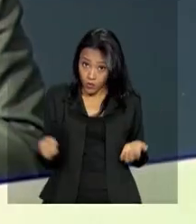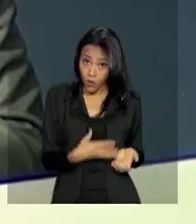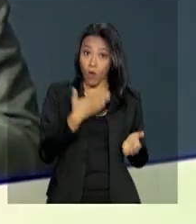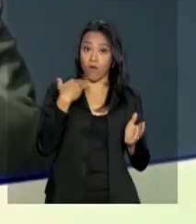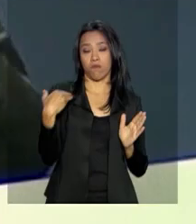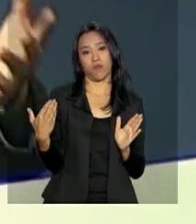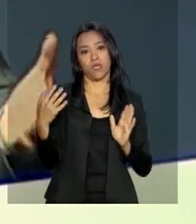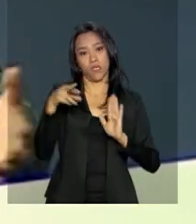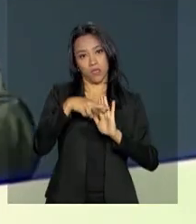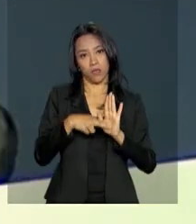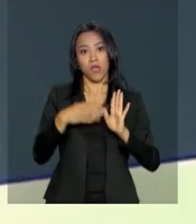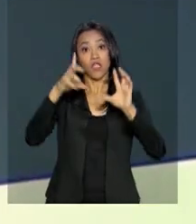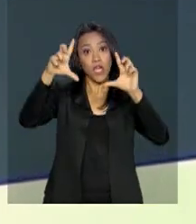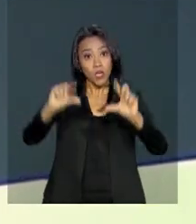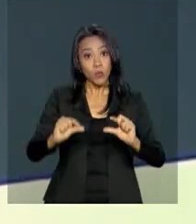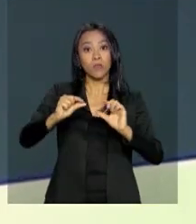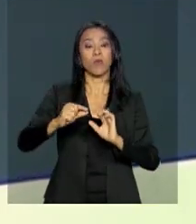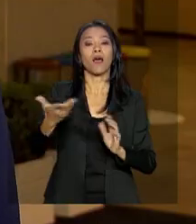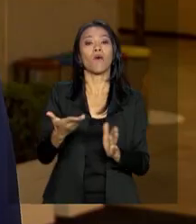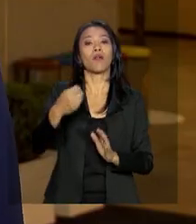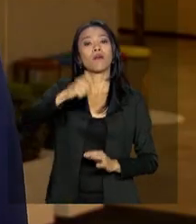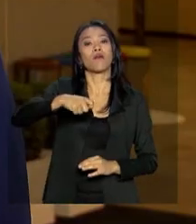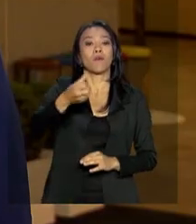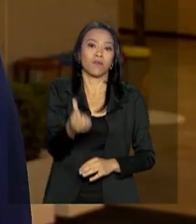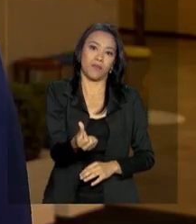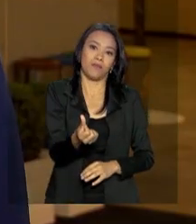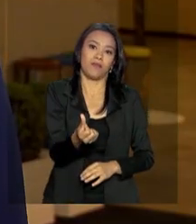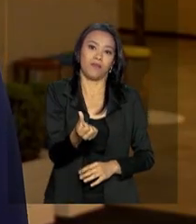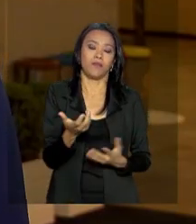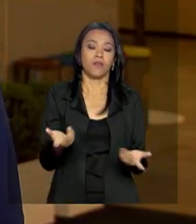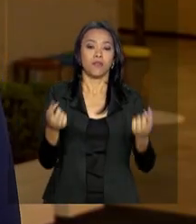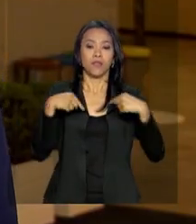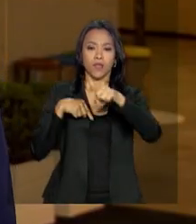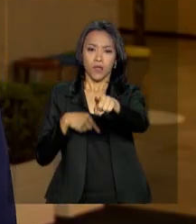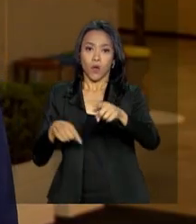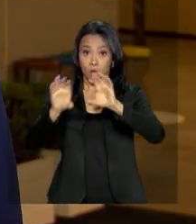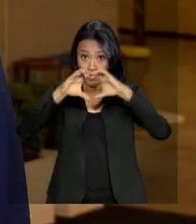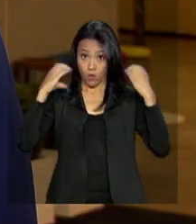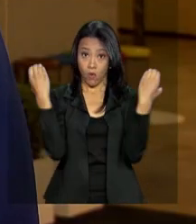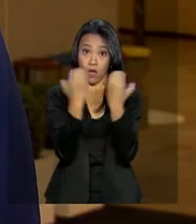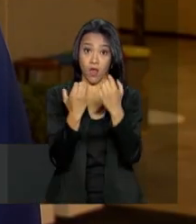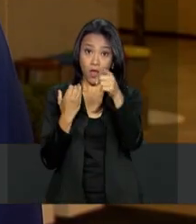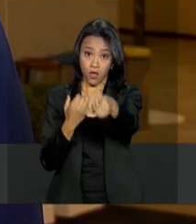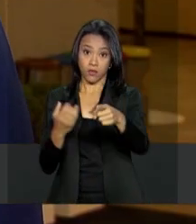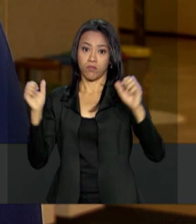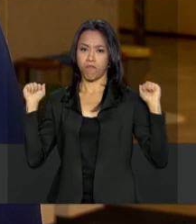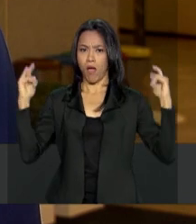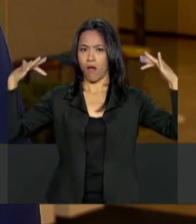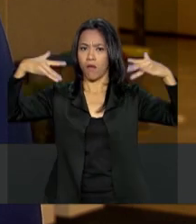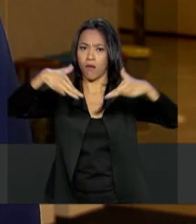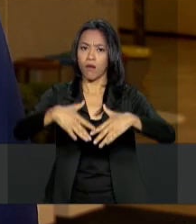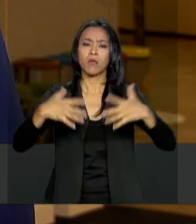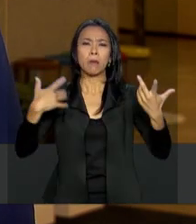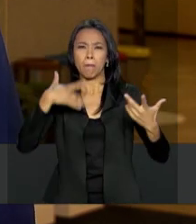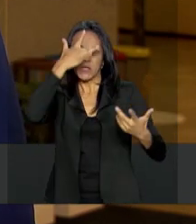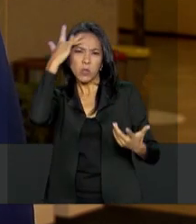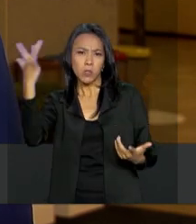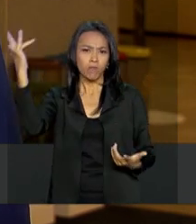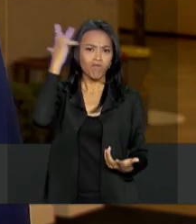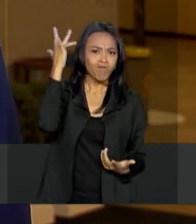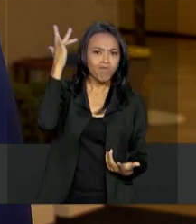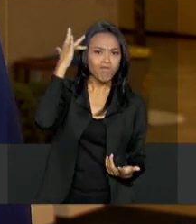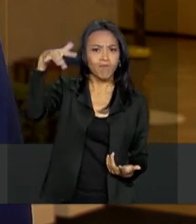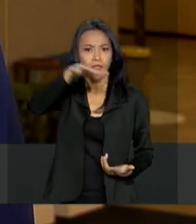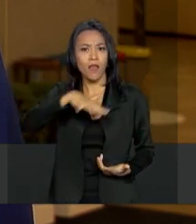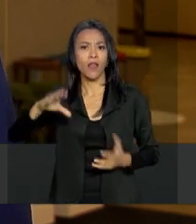reduziremos nesses seis anos para quatro meses o congresso brasileiro de radiodifusão reúne aqui em brasília especialistas em